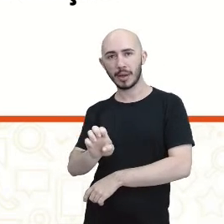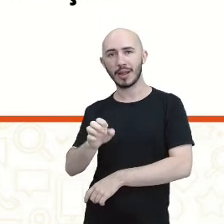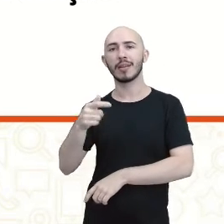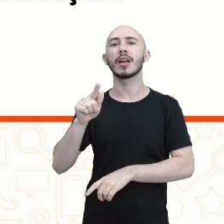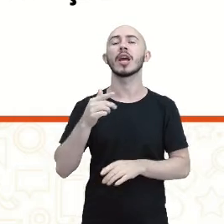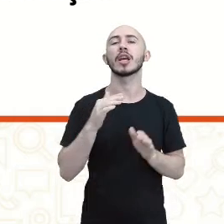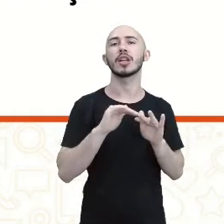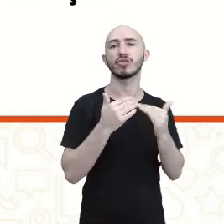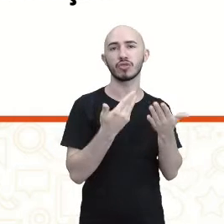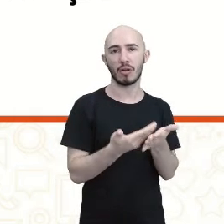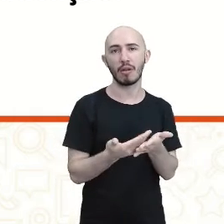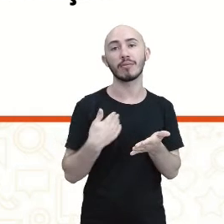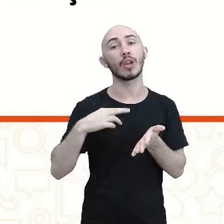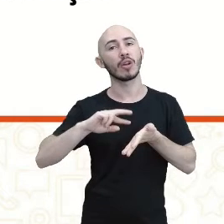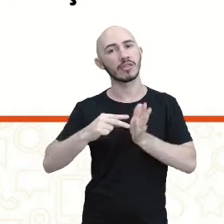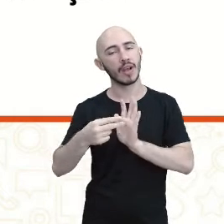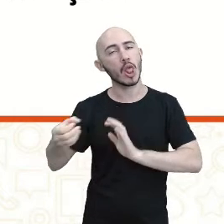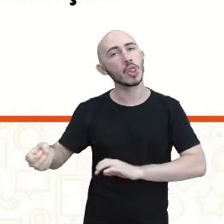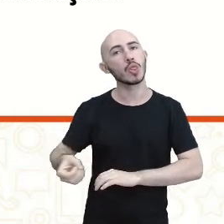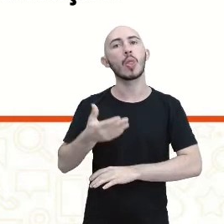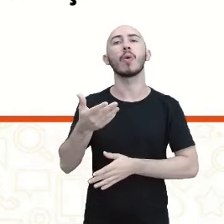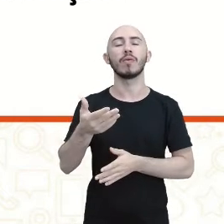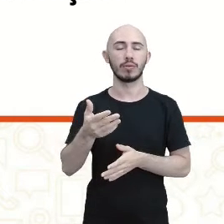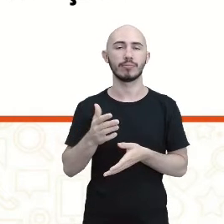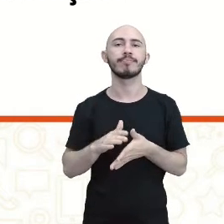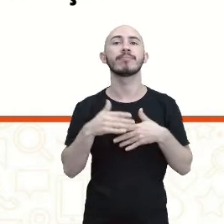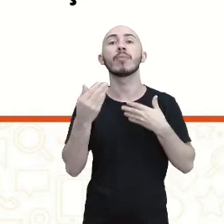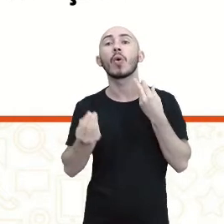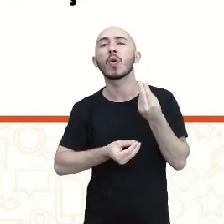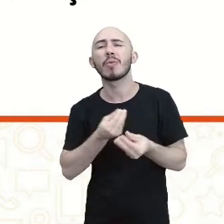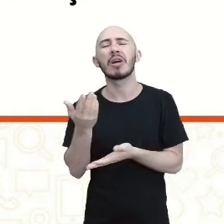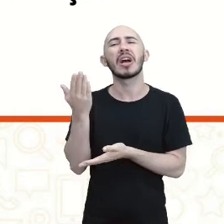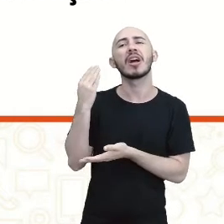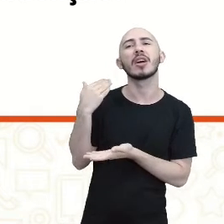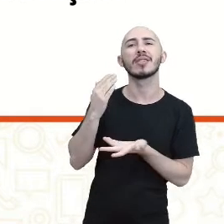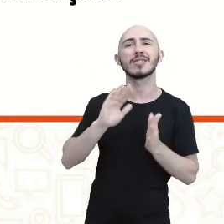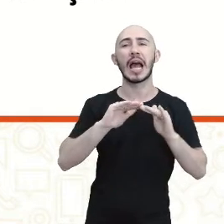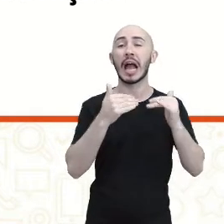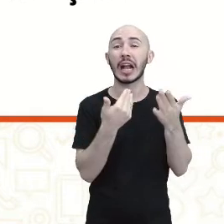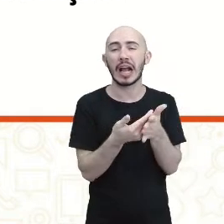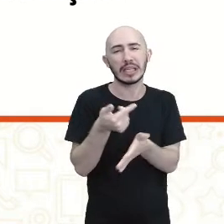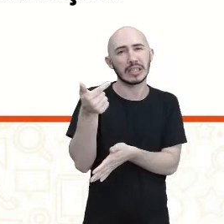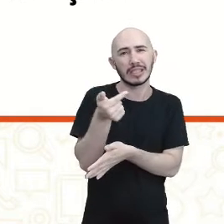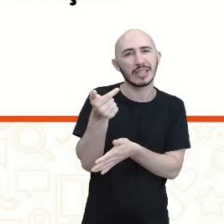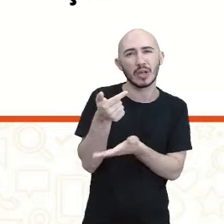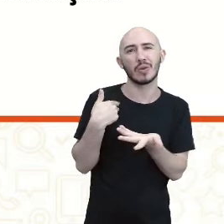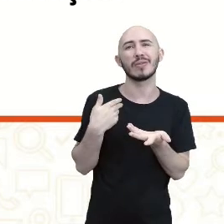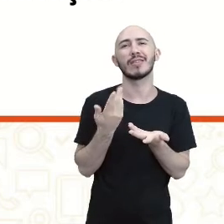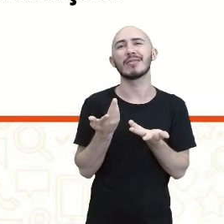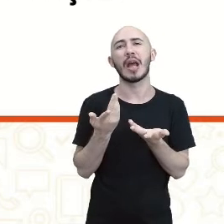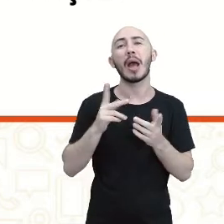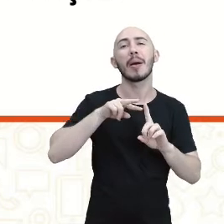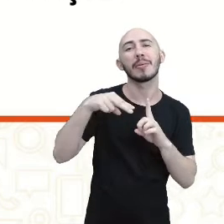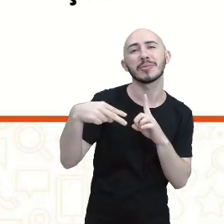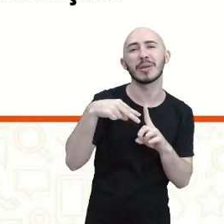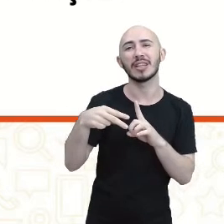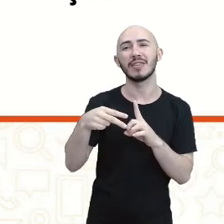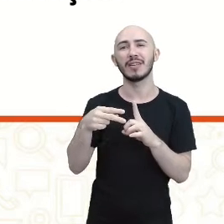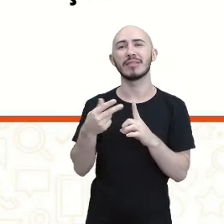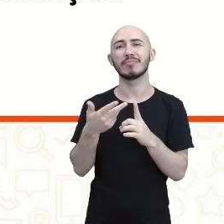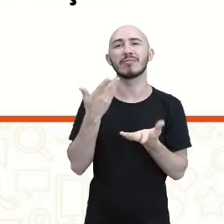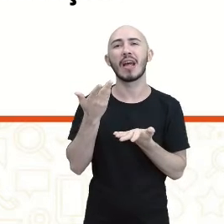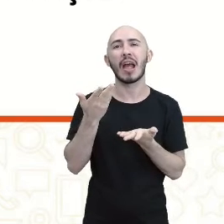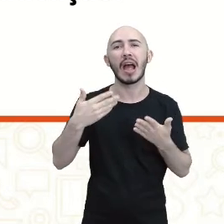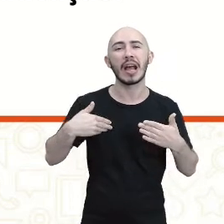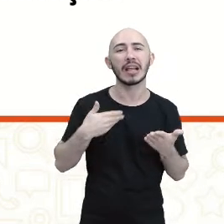um novo significado. Deixou de ser vista como uma segunda casa, aspecto assistencialista, para ocupar um